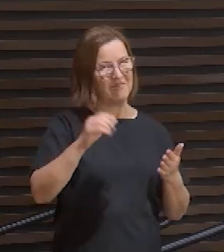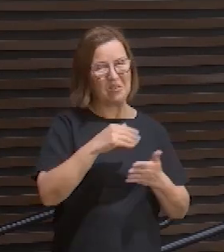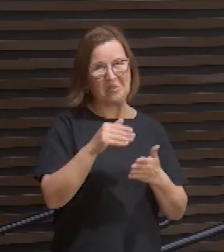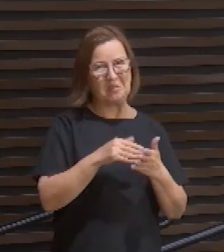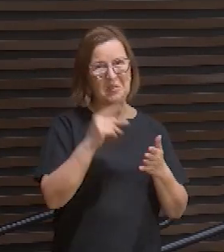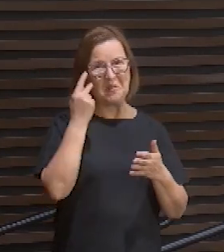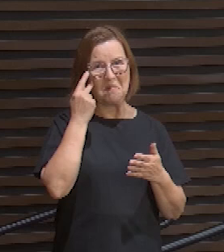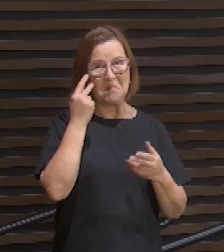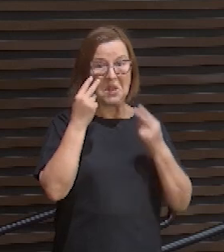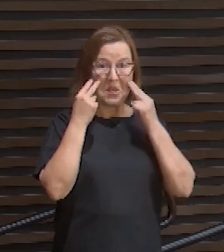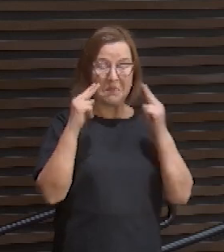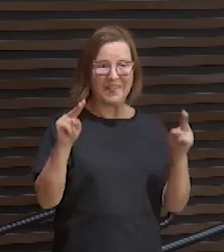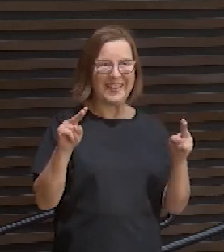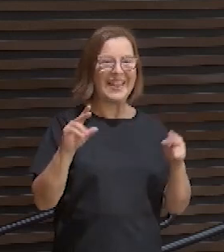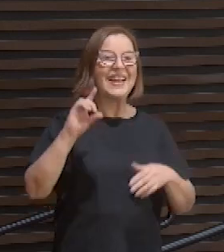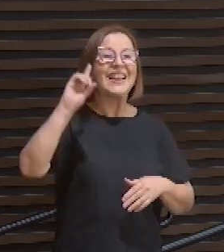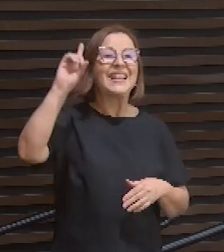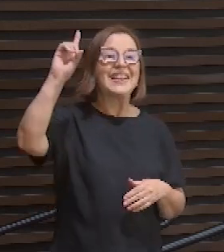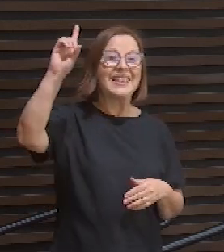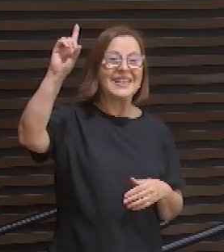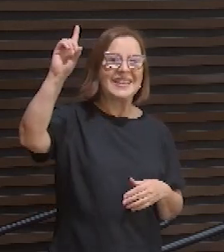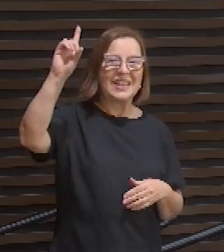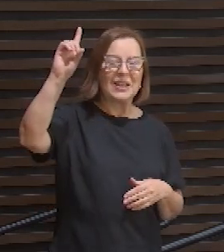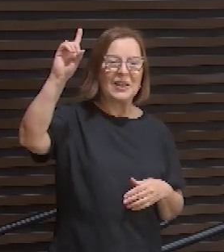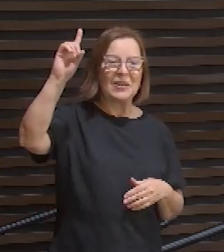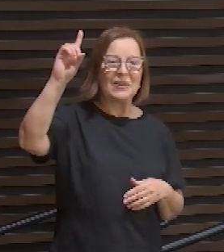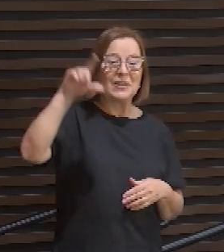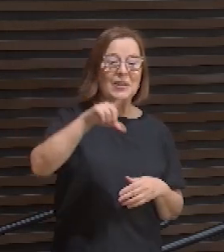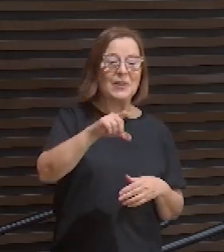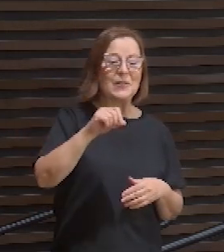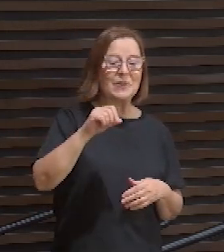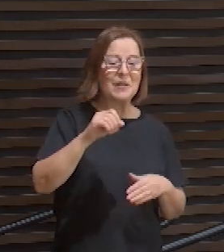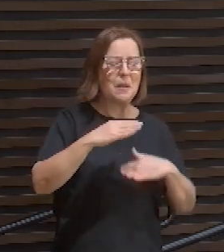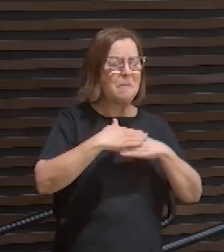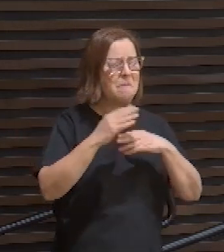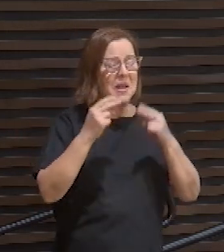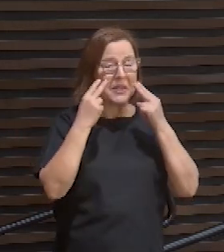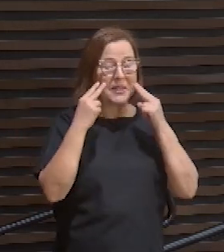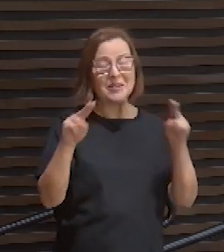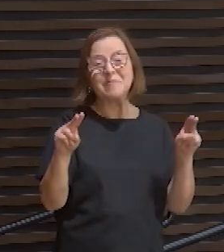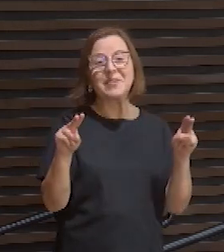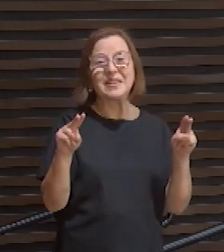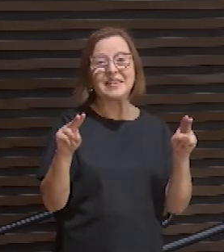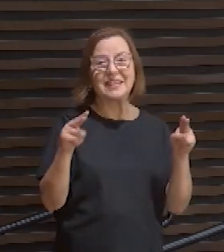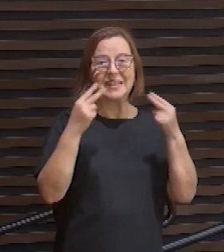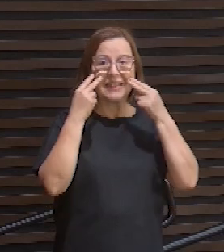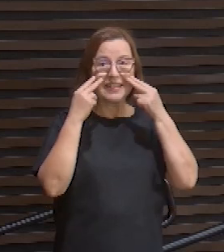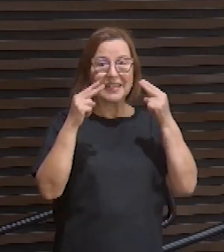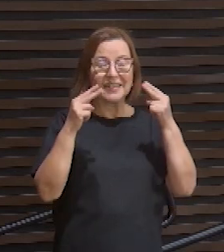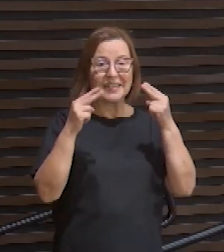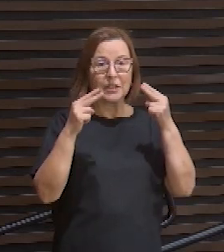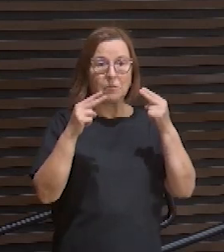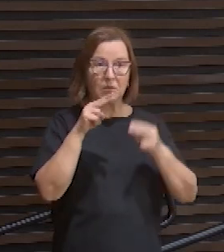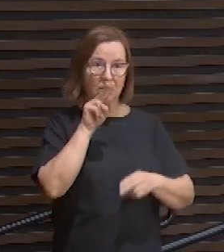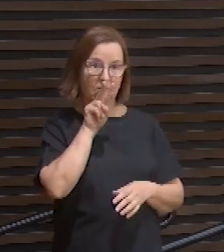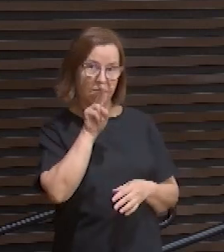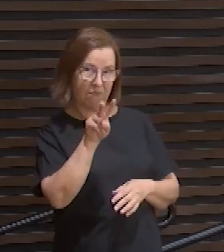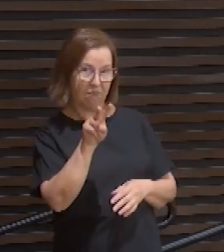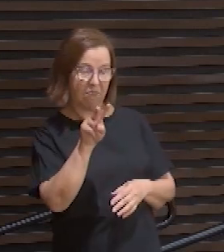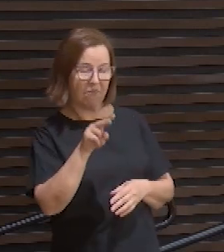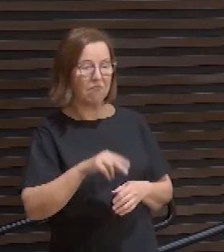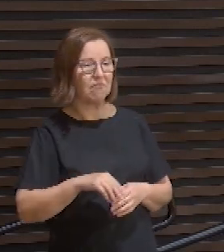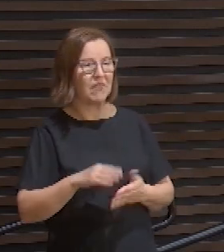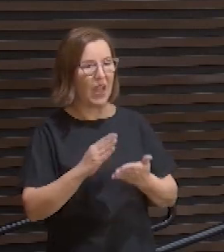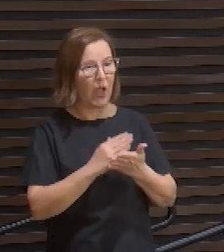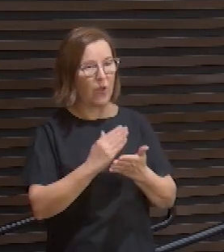suficiente, Deus providenciou outras testemunhas além das Escrituras. Testemunhas oculares. Algumas